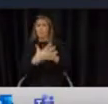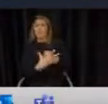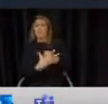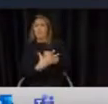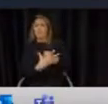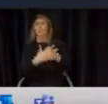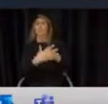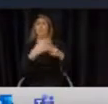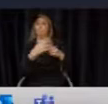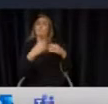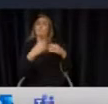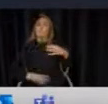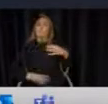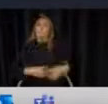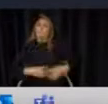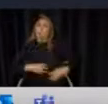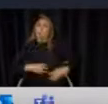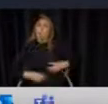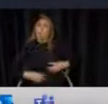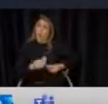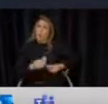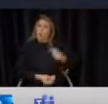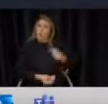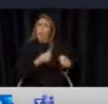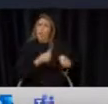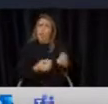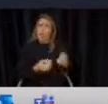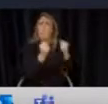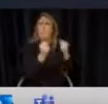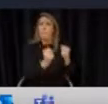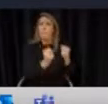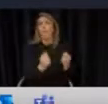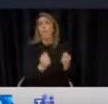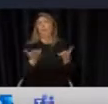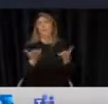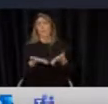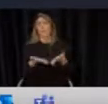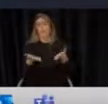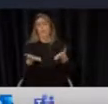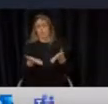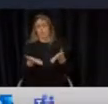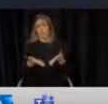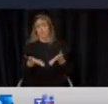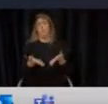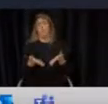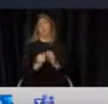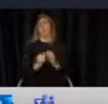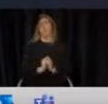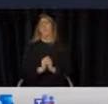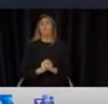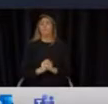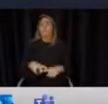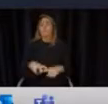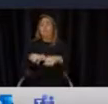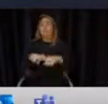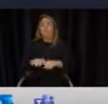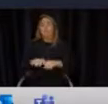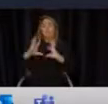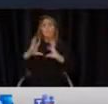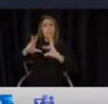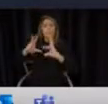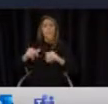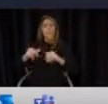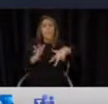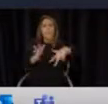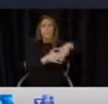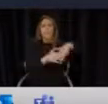órgãos de doadores com Covid. Tá? Então, por isso que todo paciente morte cefálica, ele é avaliado pela equipe de doação de órgãos